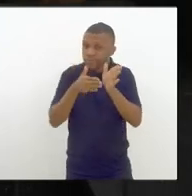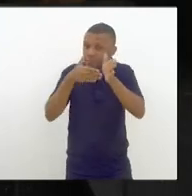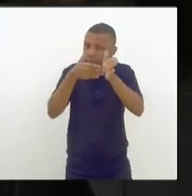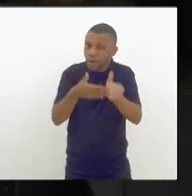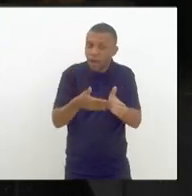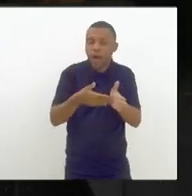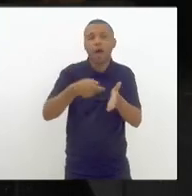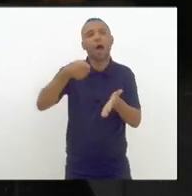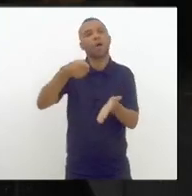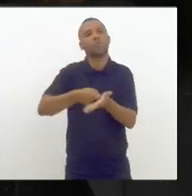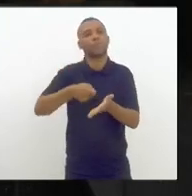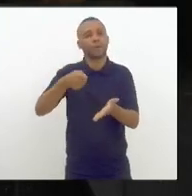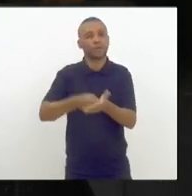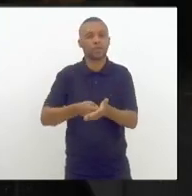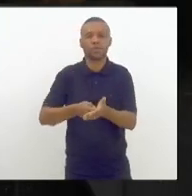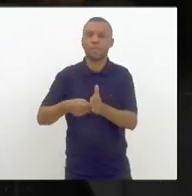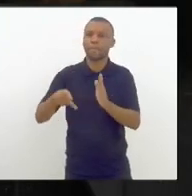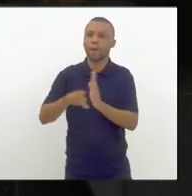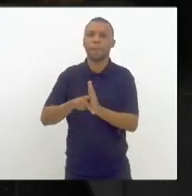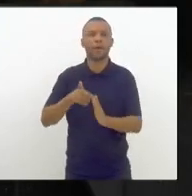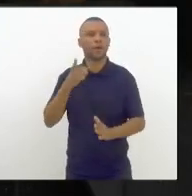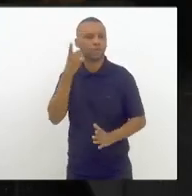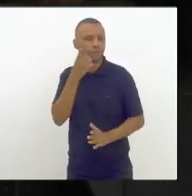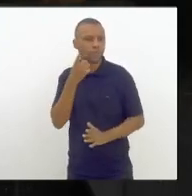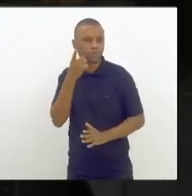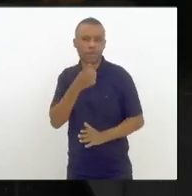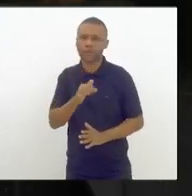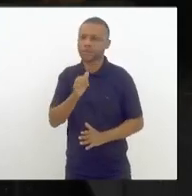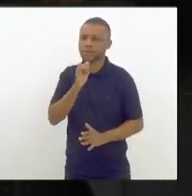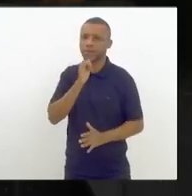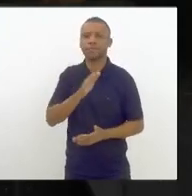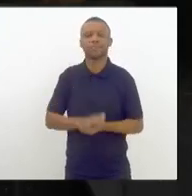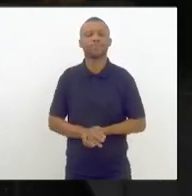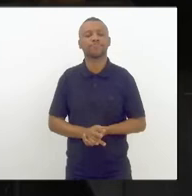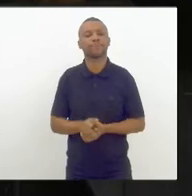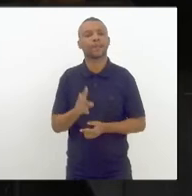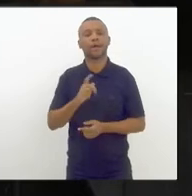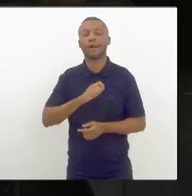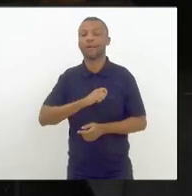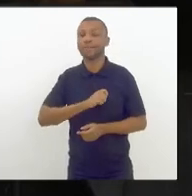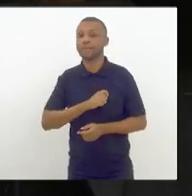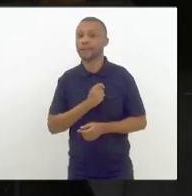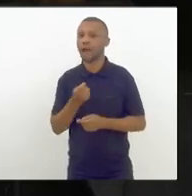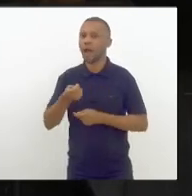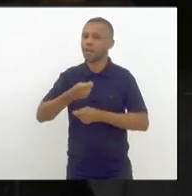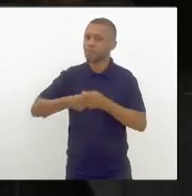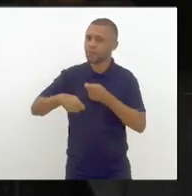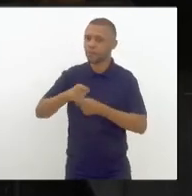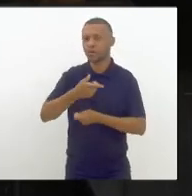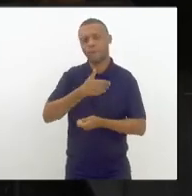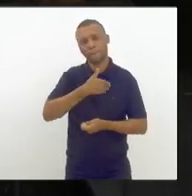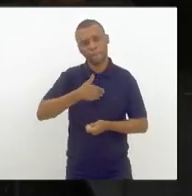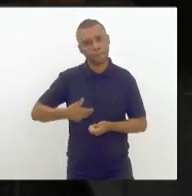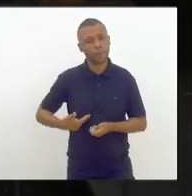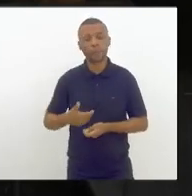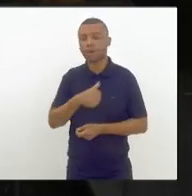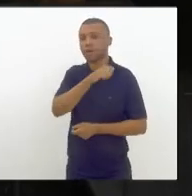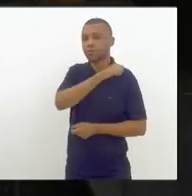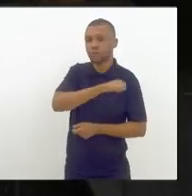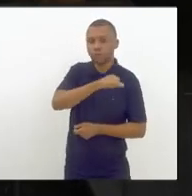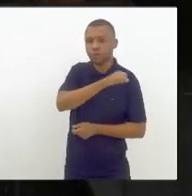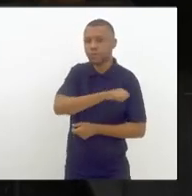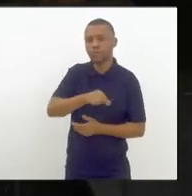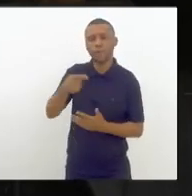deveres de parlamentar de a fiscalizar a administração pública Estadual em